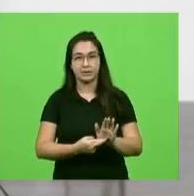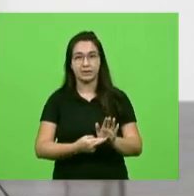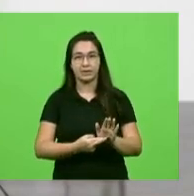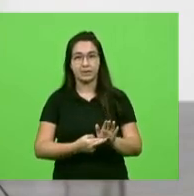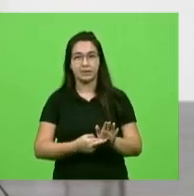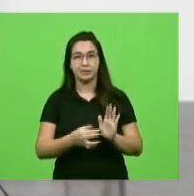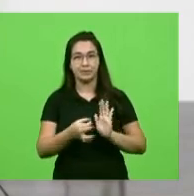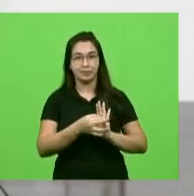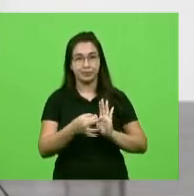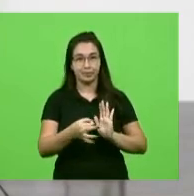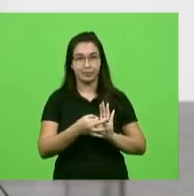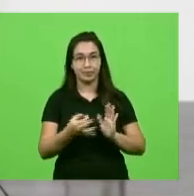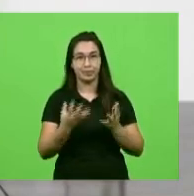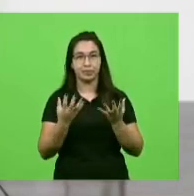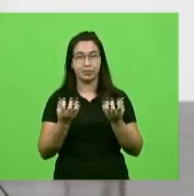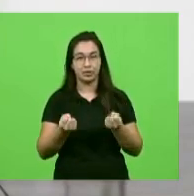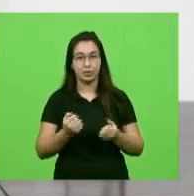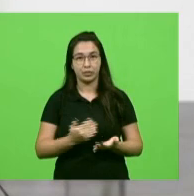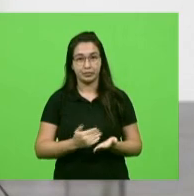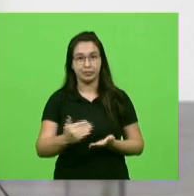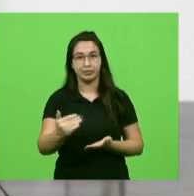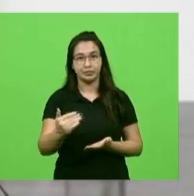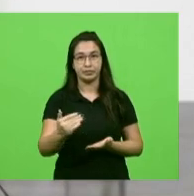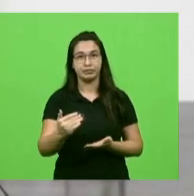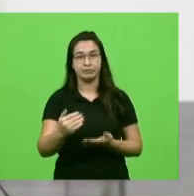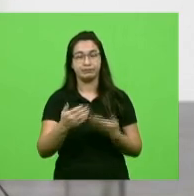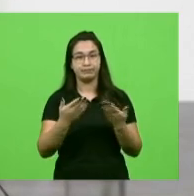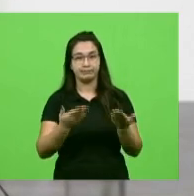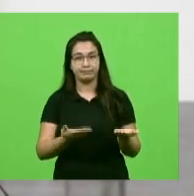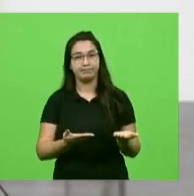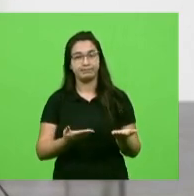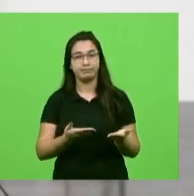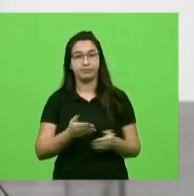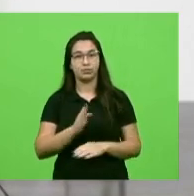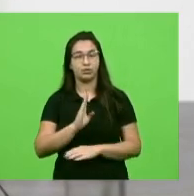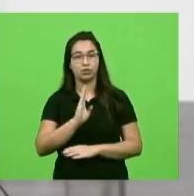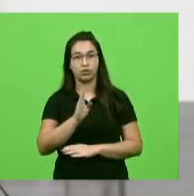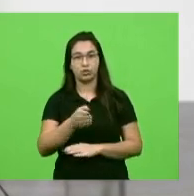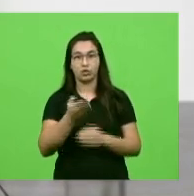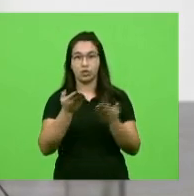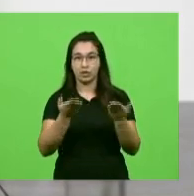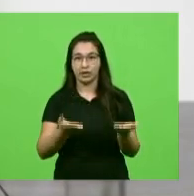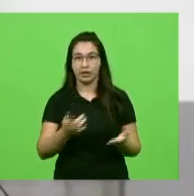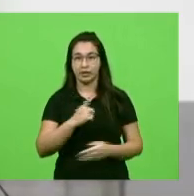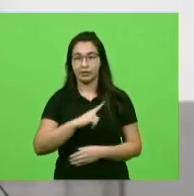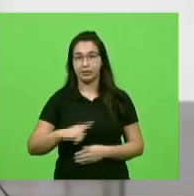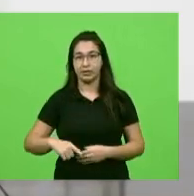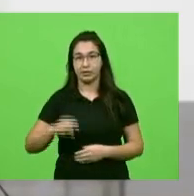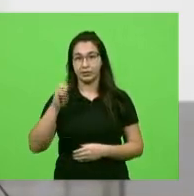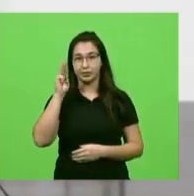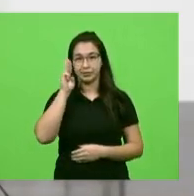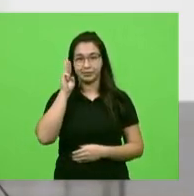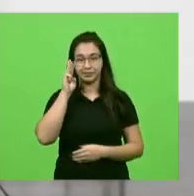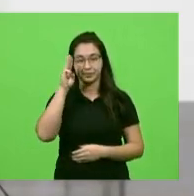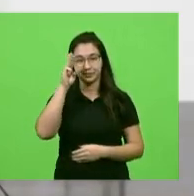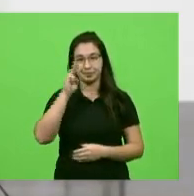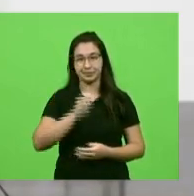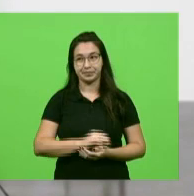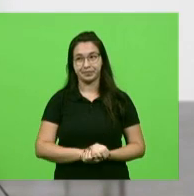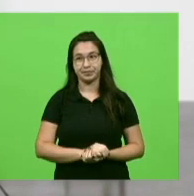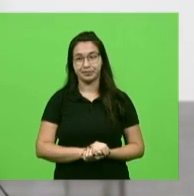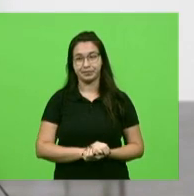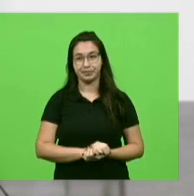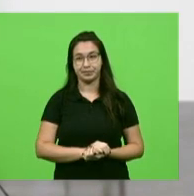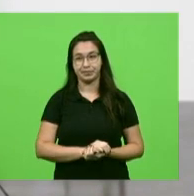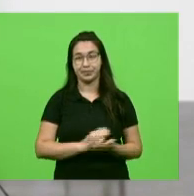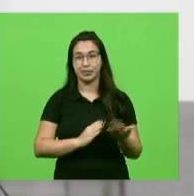prosseguimento da acusação unicamente em relação ao senhor governador do Estado, nos seguintes termos: autorizar